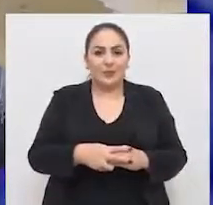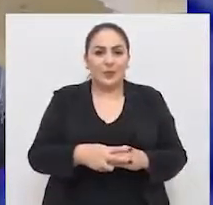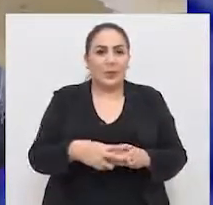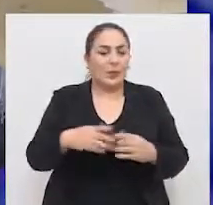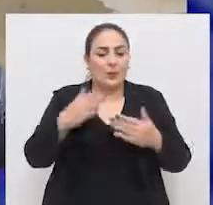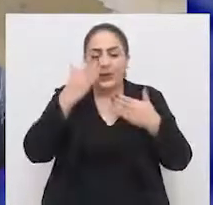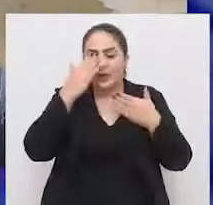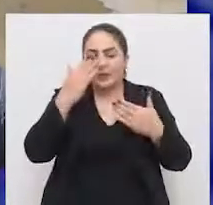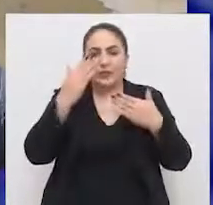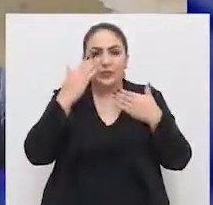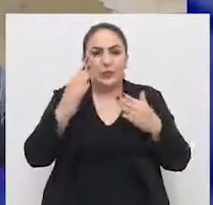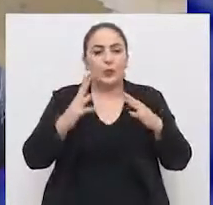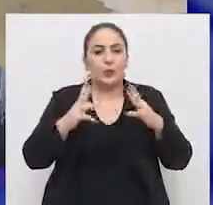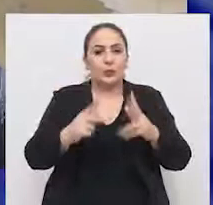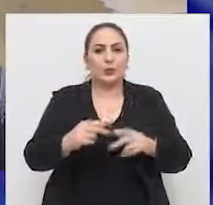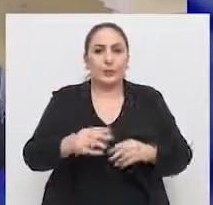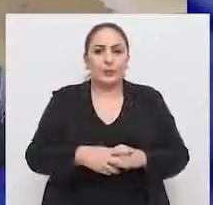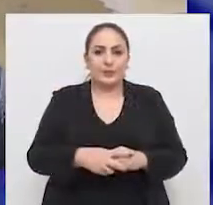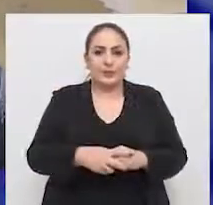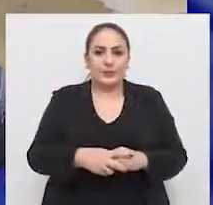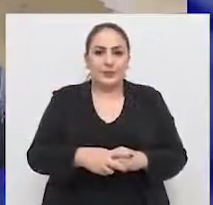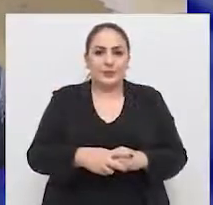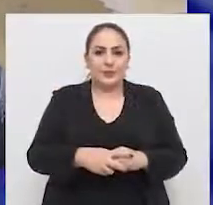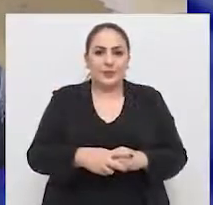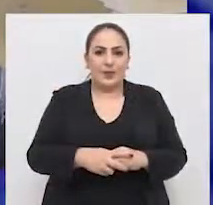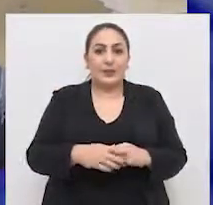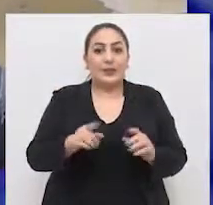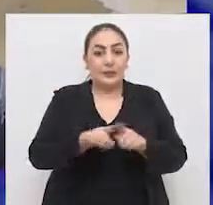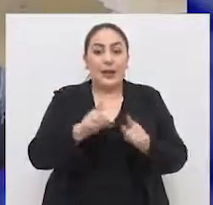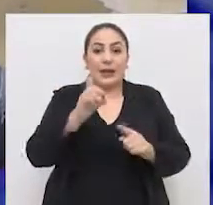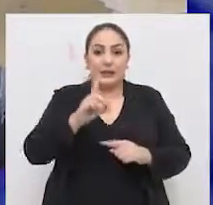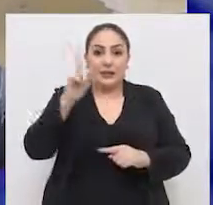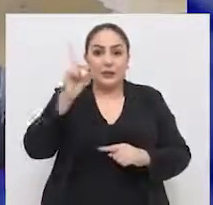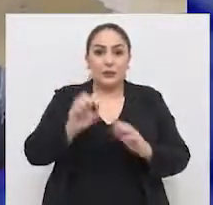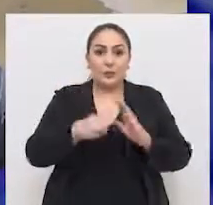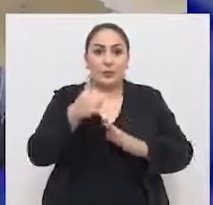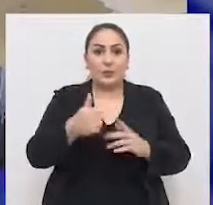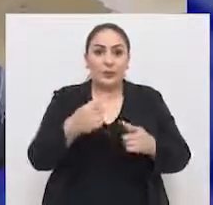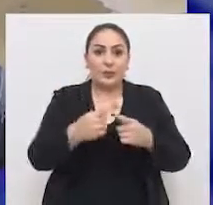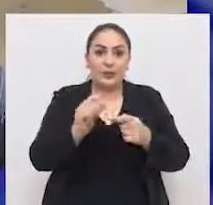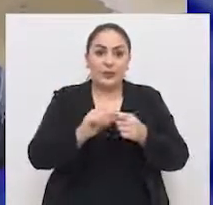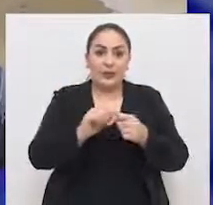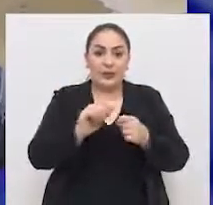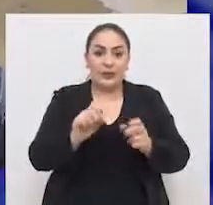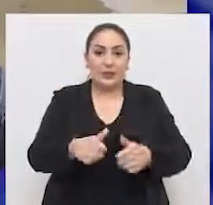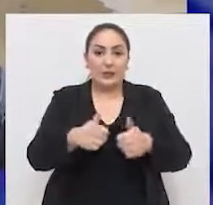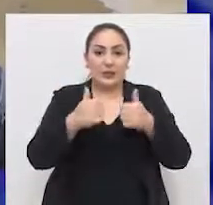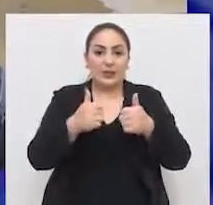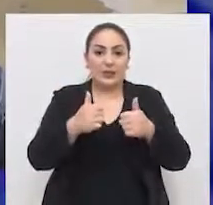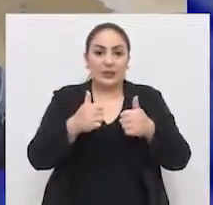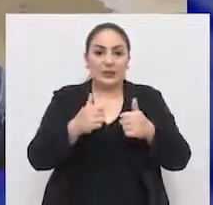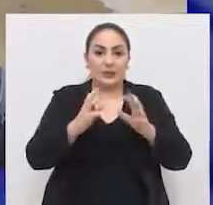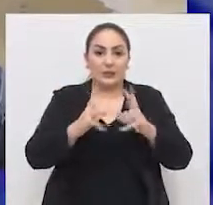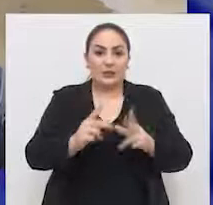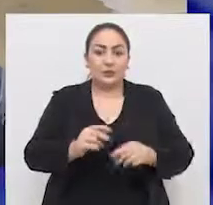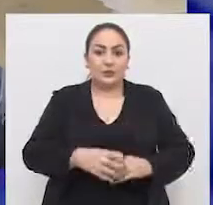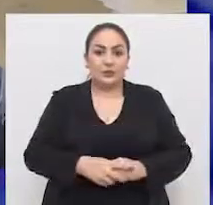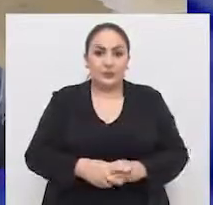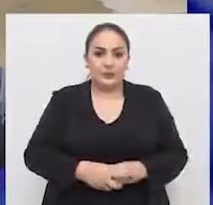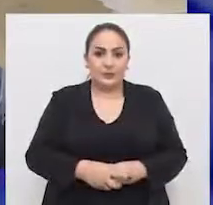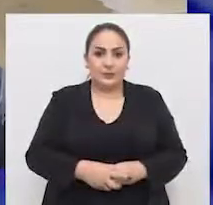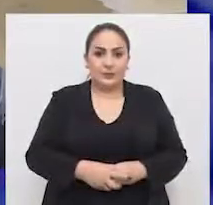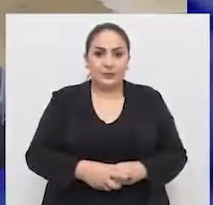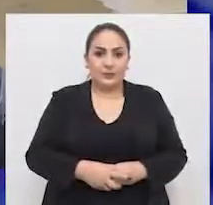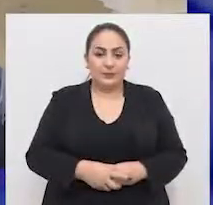uma eterna gratidão por tudo. A Deus, né? Primeiramente, por fazer com que ele melhorasse rápido, assim, ficasse